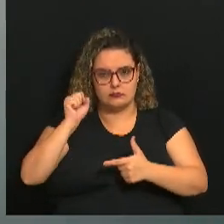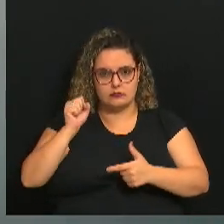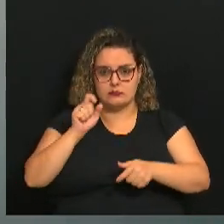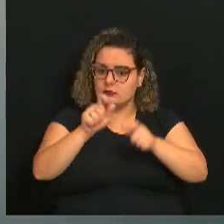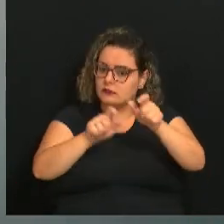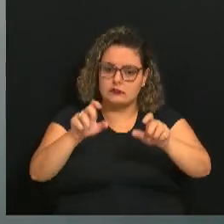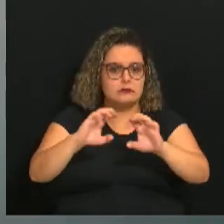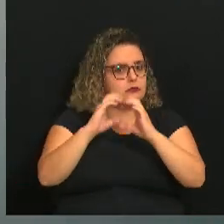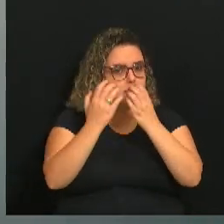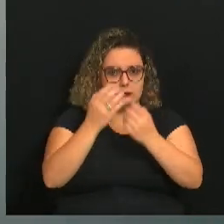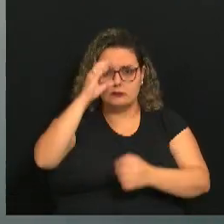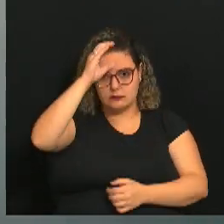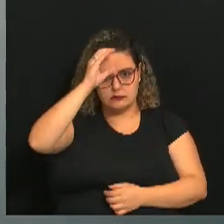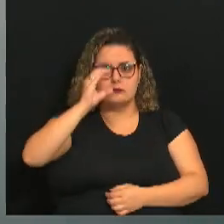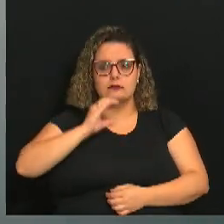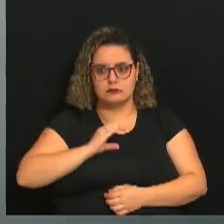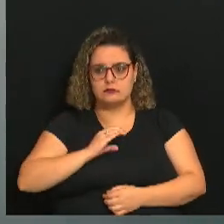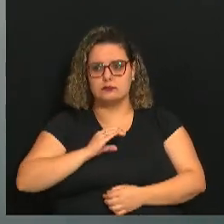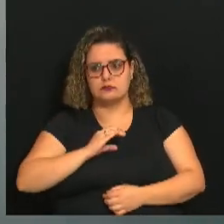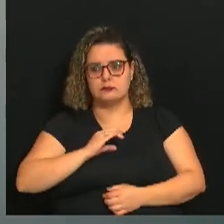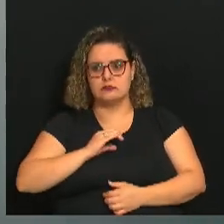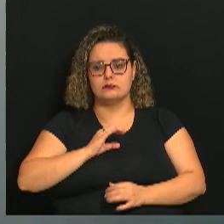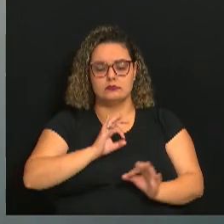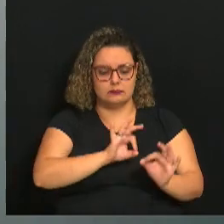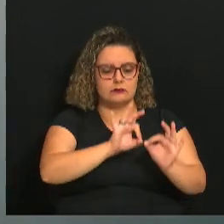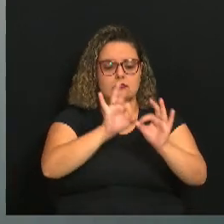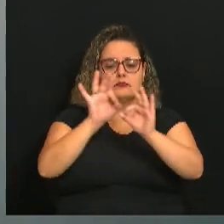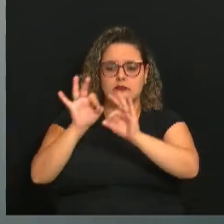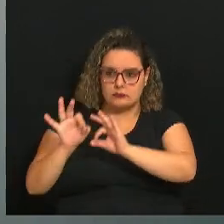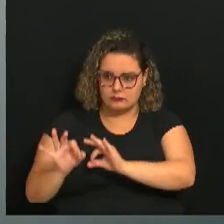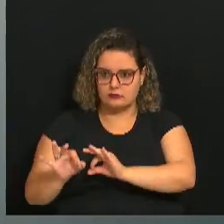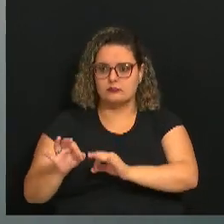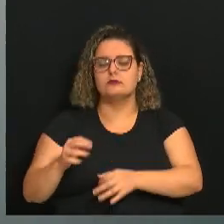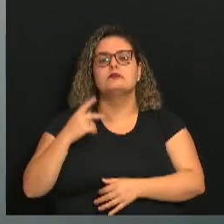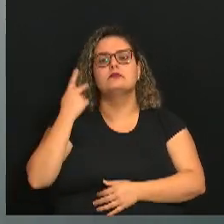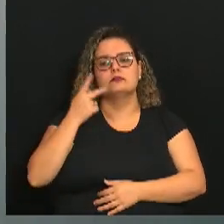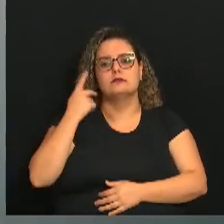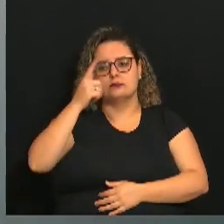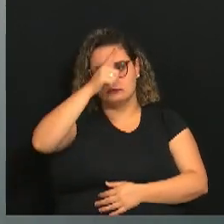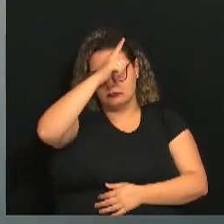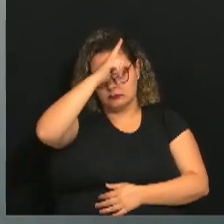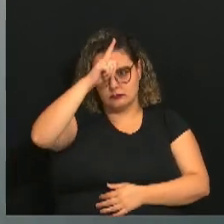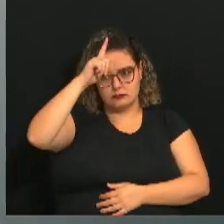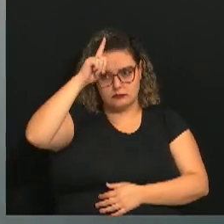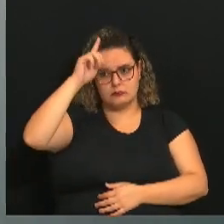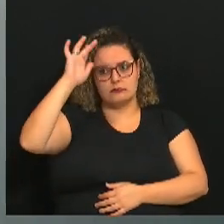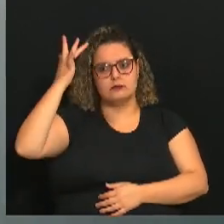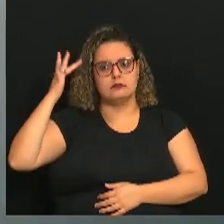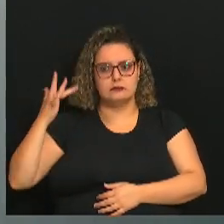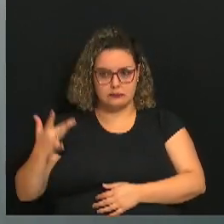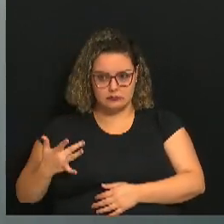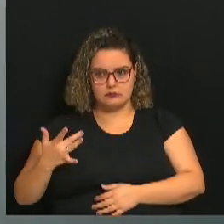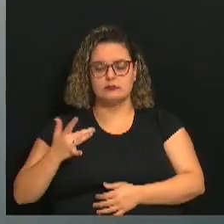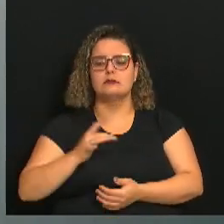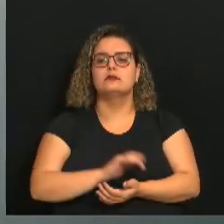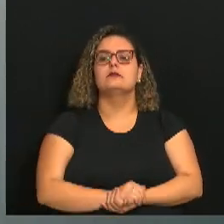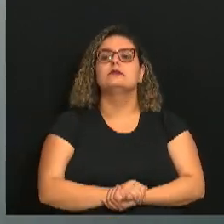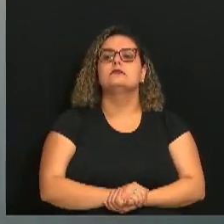trabalho preventivo, esse acompanhamento que o vereador Gustavo inicialmente fazia, agora o vereador Equilio